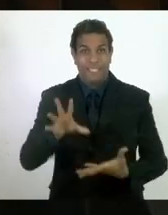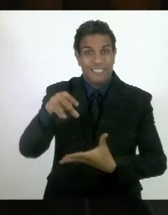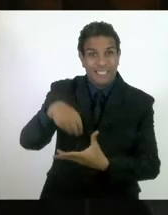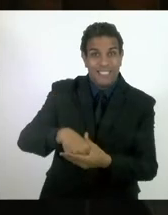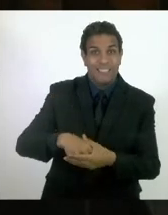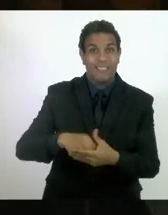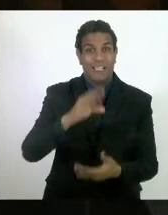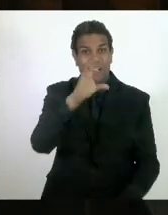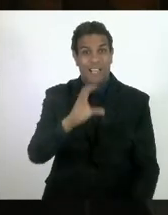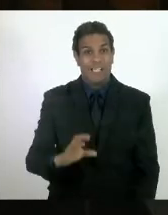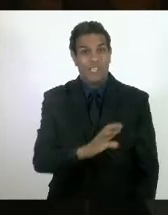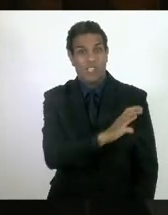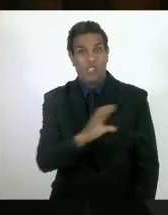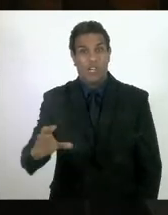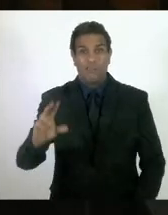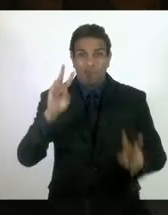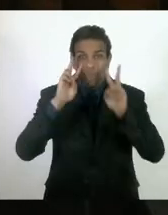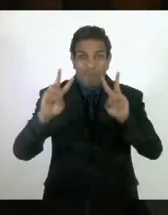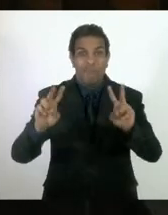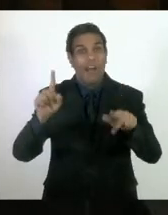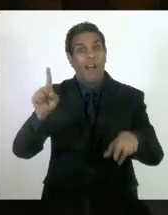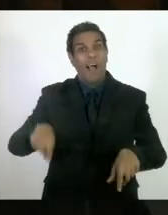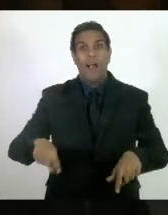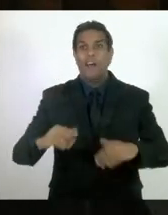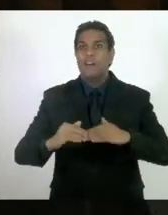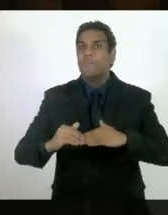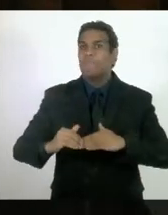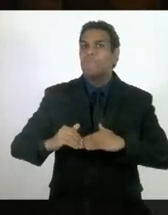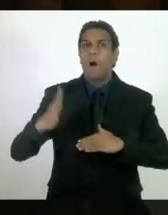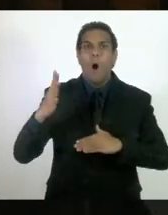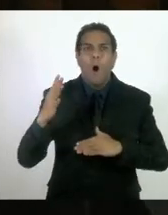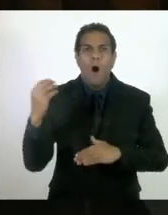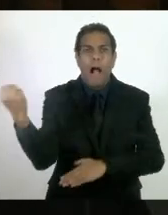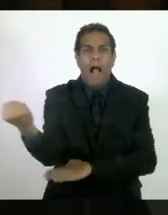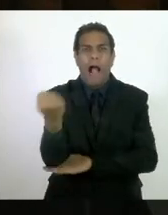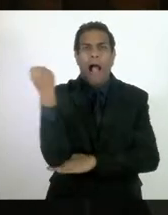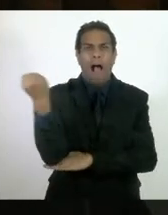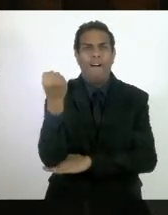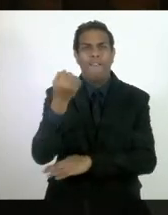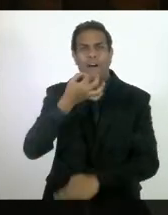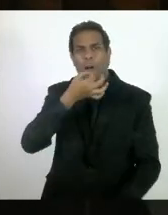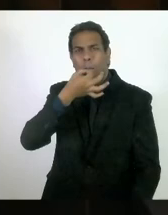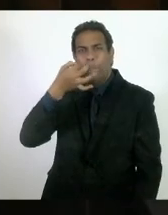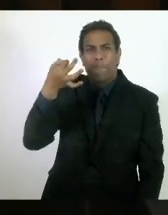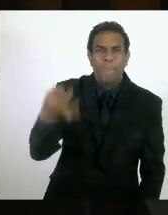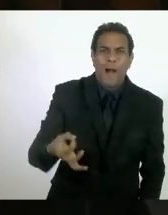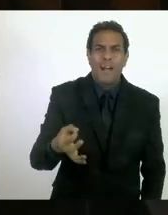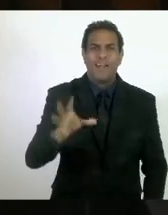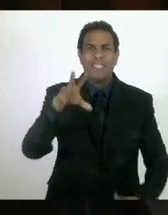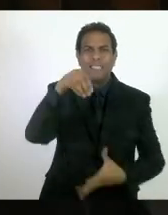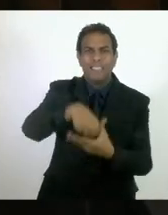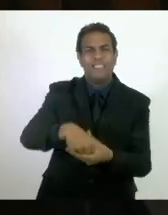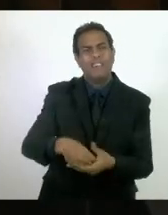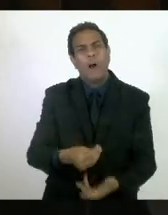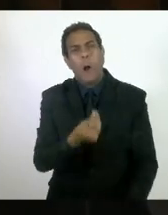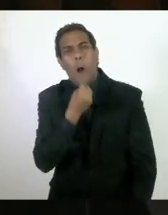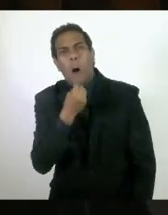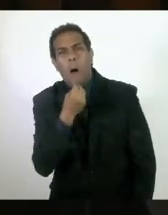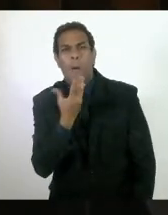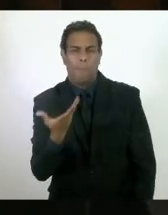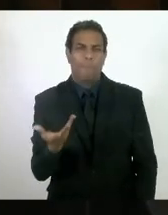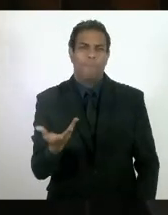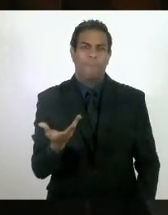católica Porque ele é terrivelmente evangélico uma decisão dele no plenário é óbvio